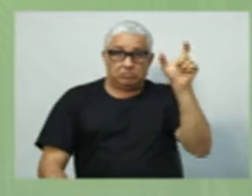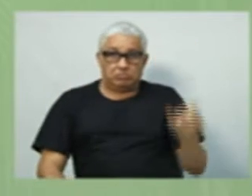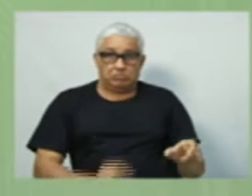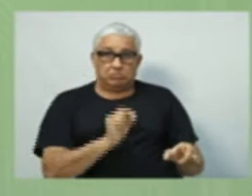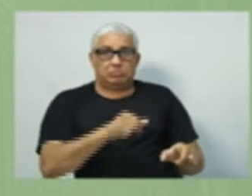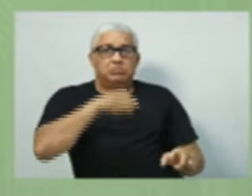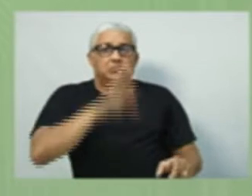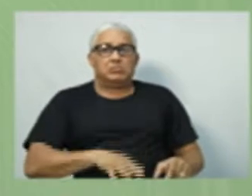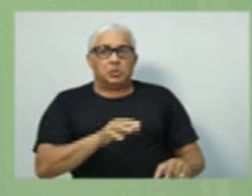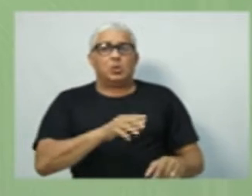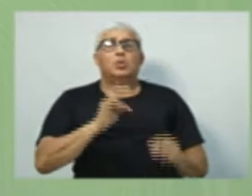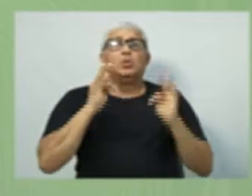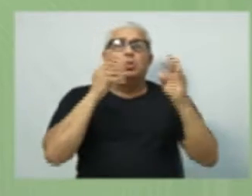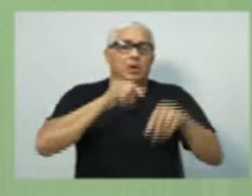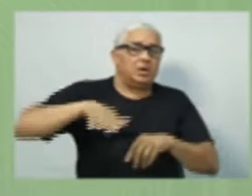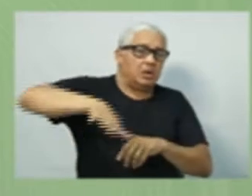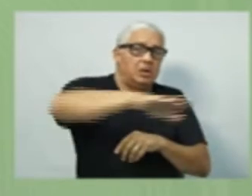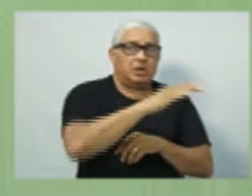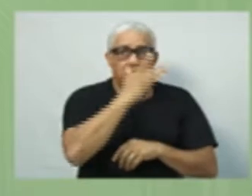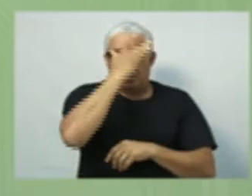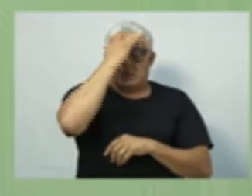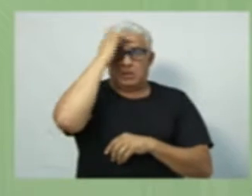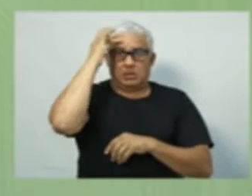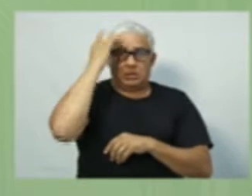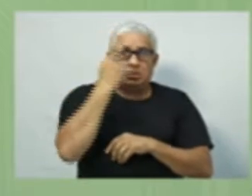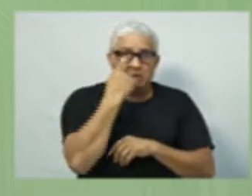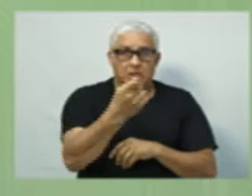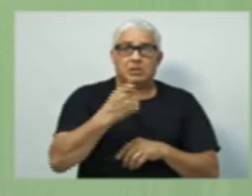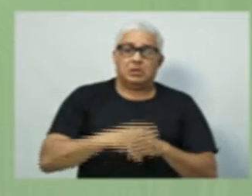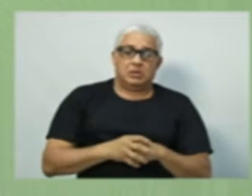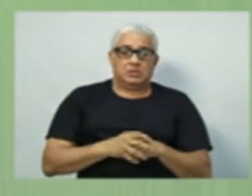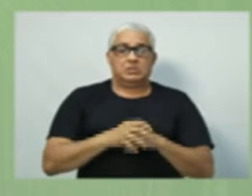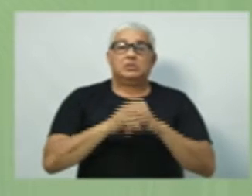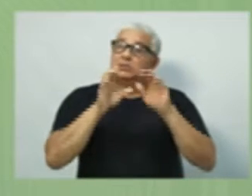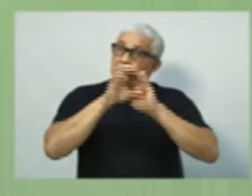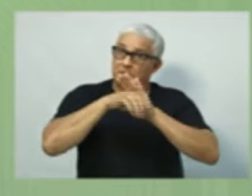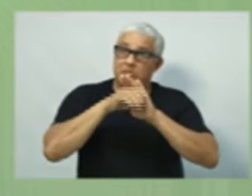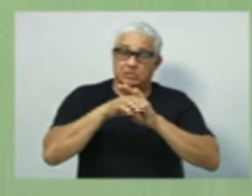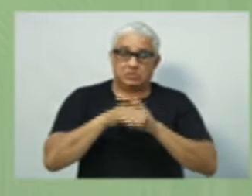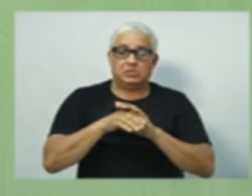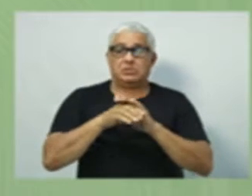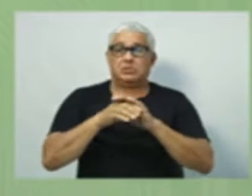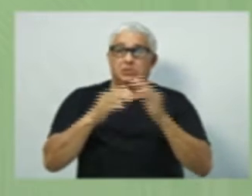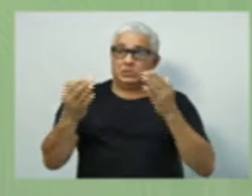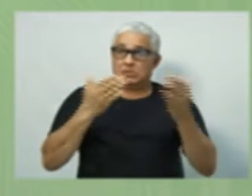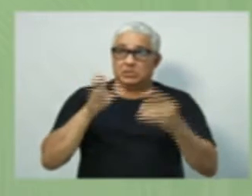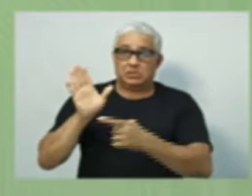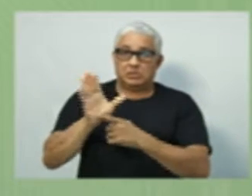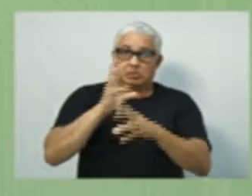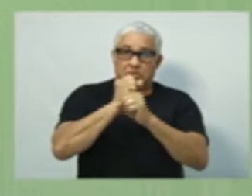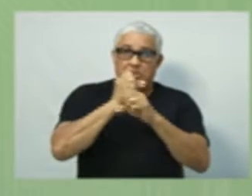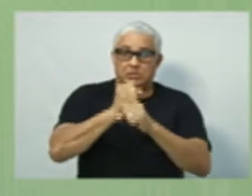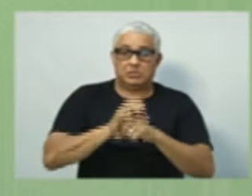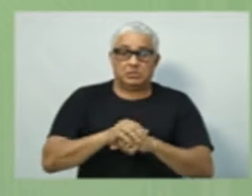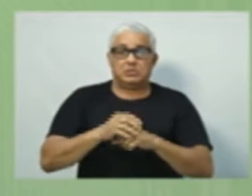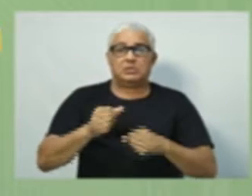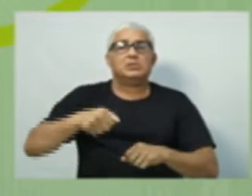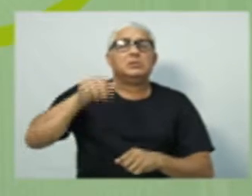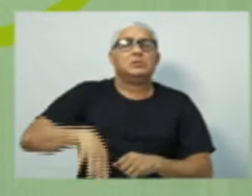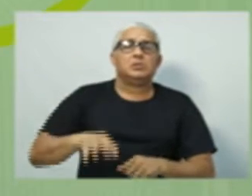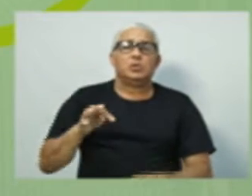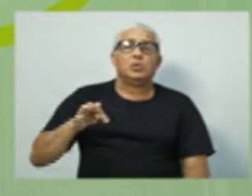empresa e todos os interessados ok essa definição de demonstrações contábeis quem são todos os interessados